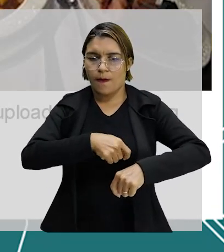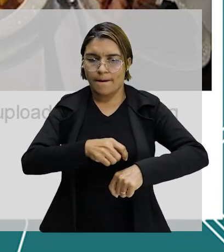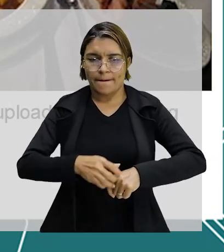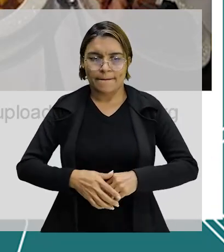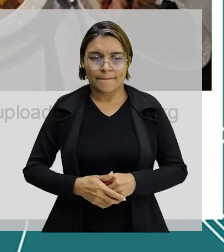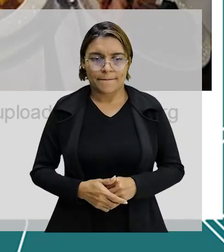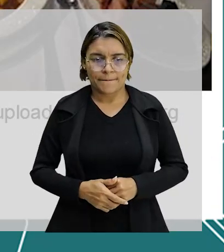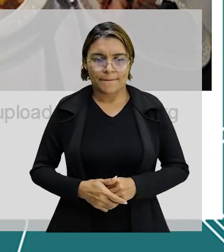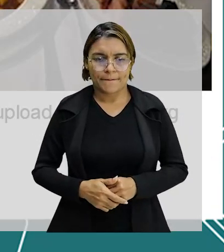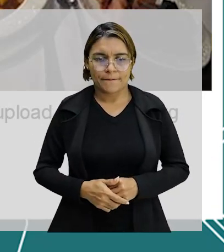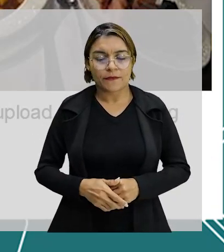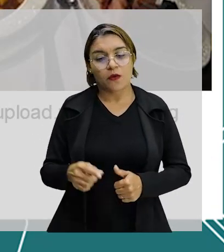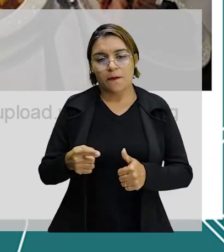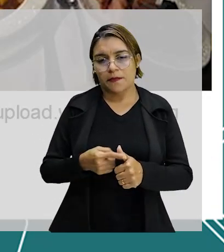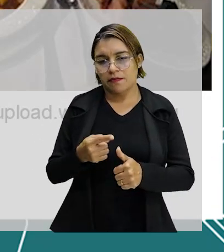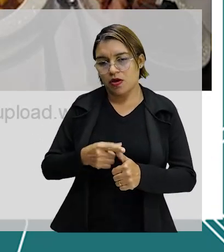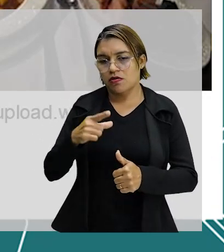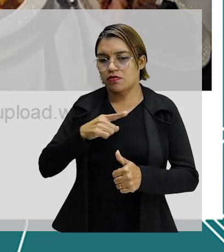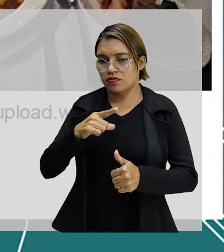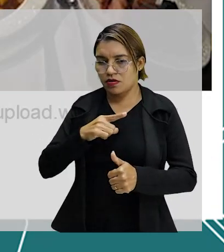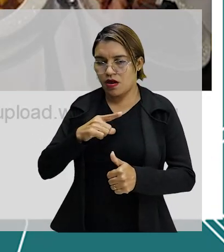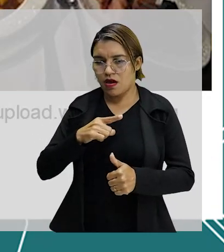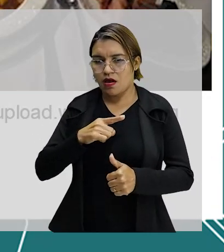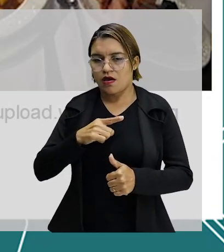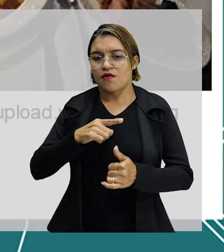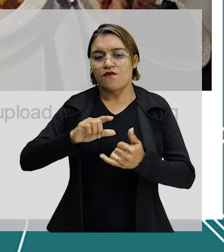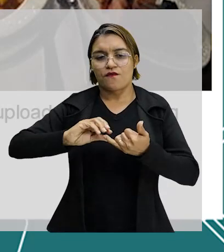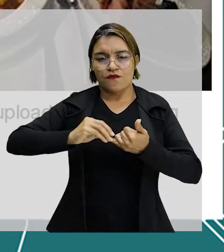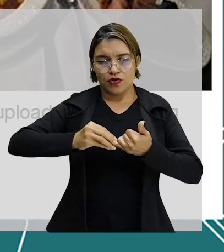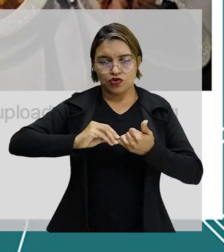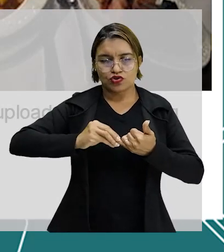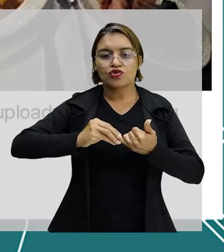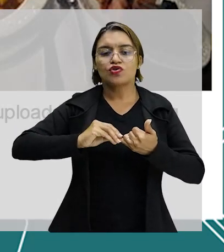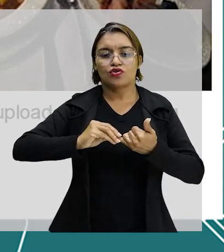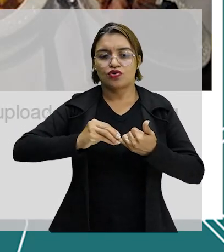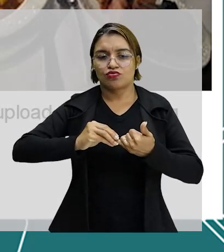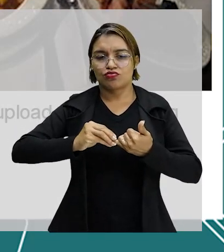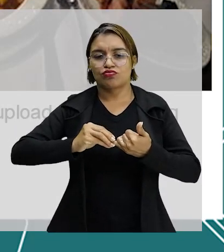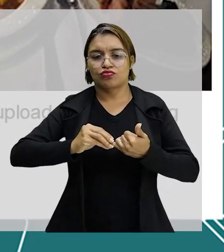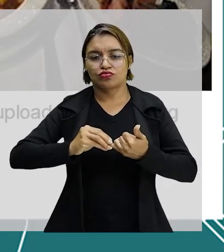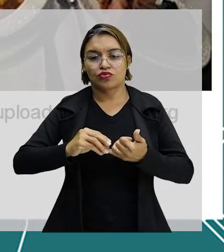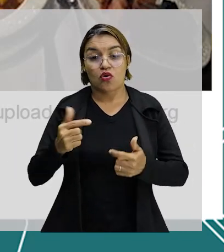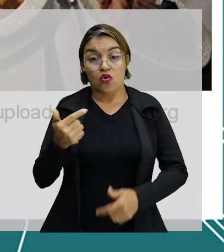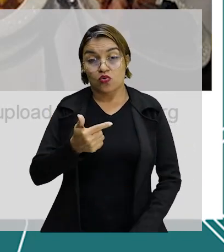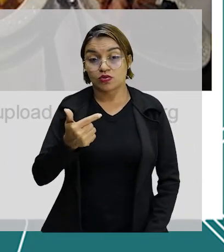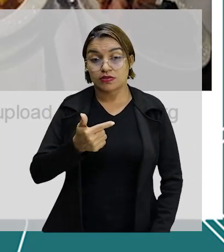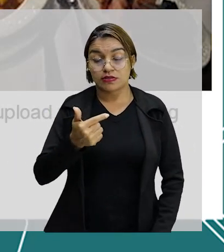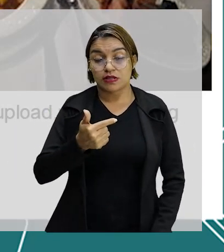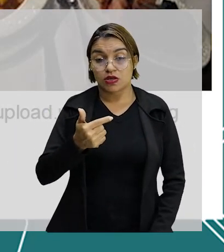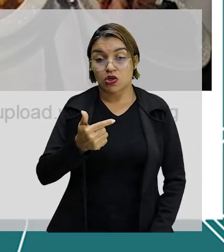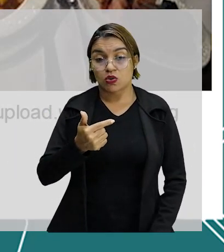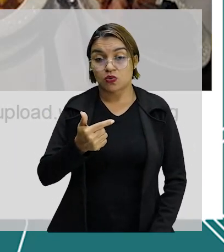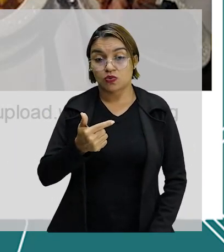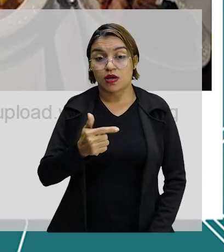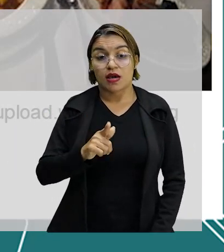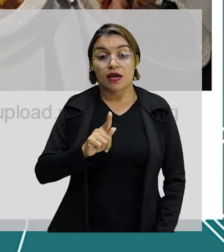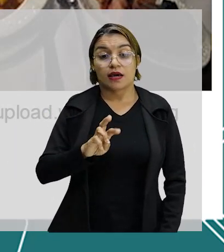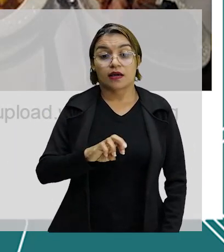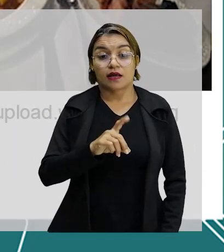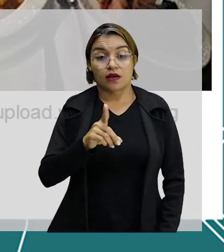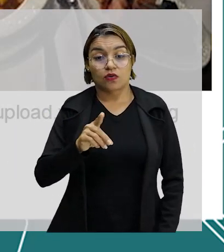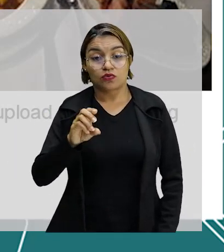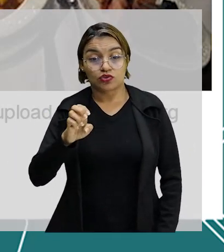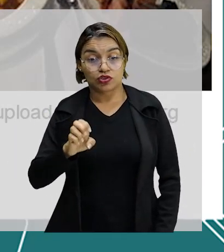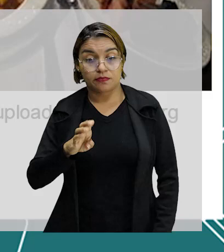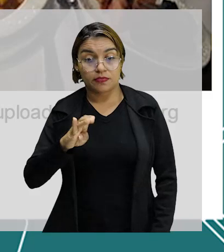lebaniego. O primeiro com feijão, né, o cocido montañés com feijão, o segundo com grão de bico,